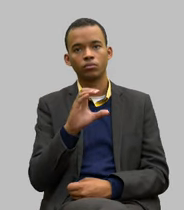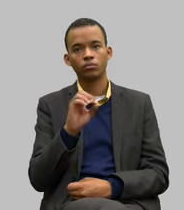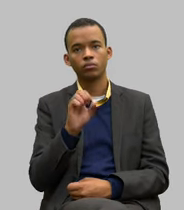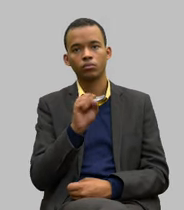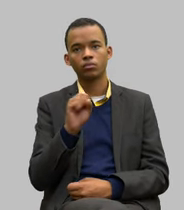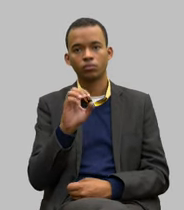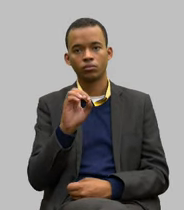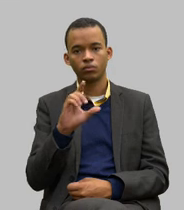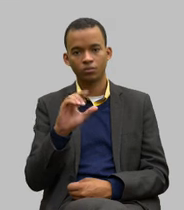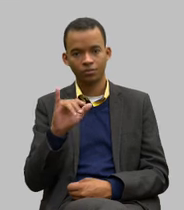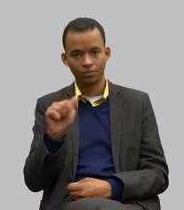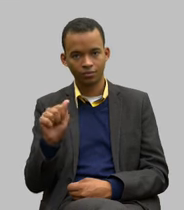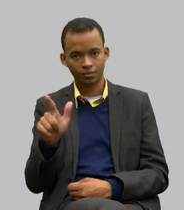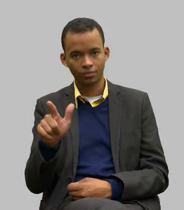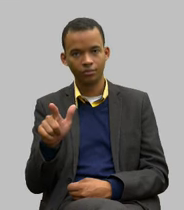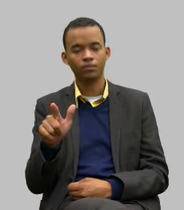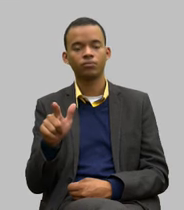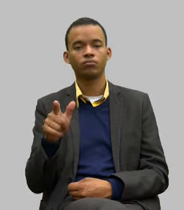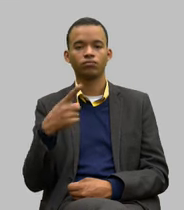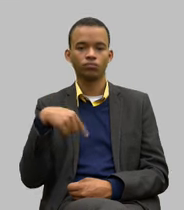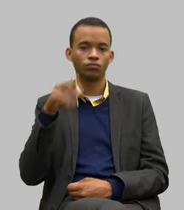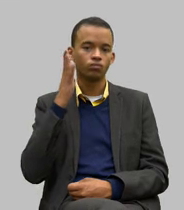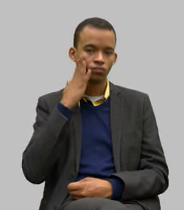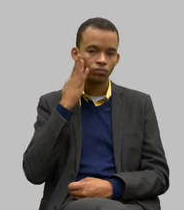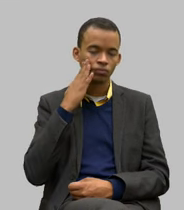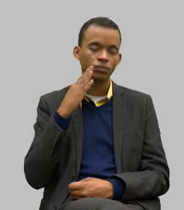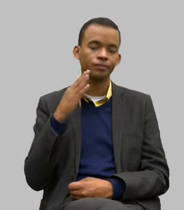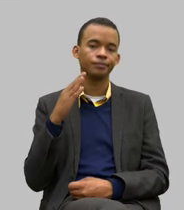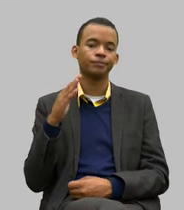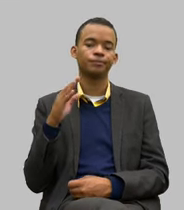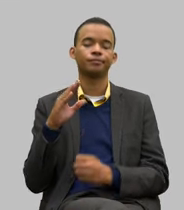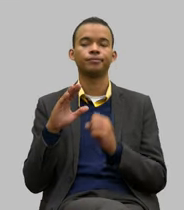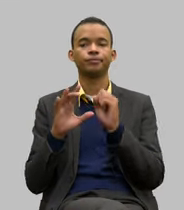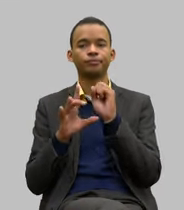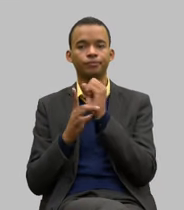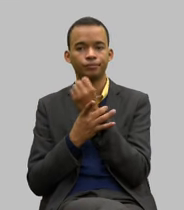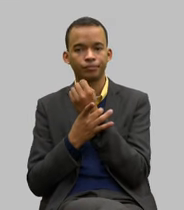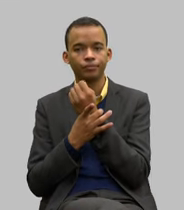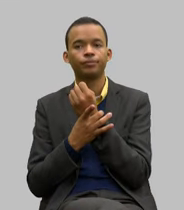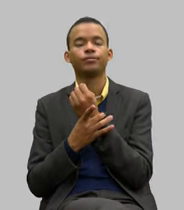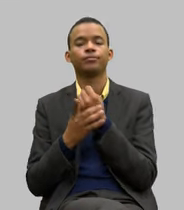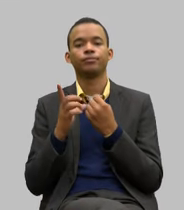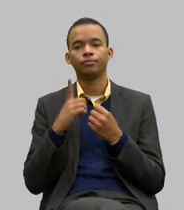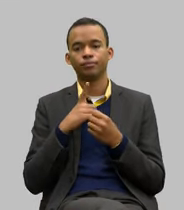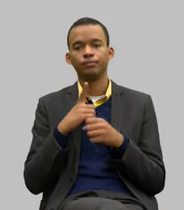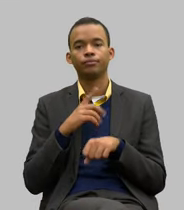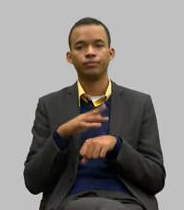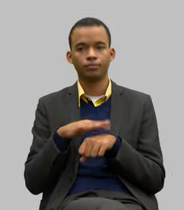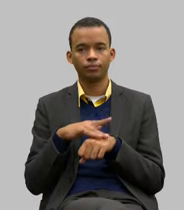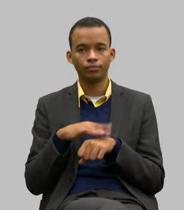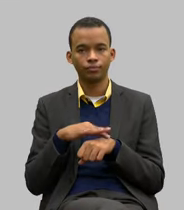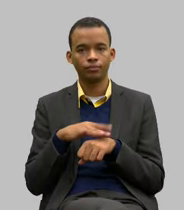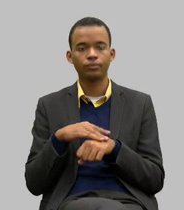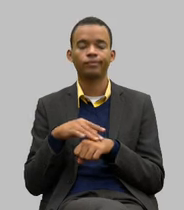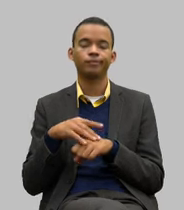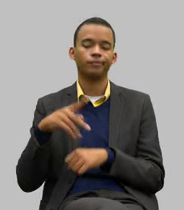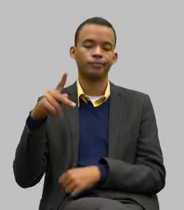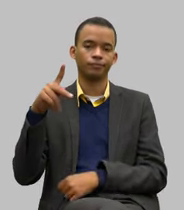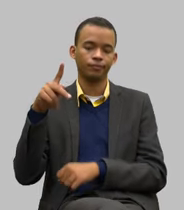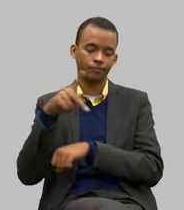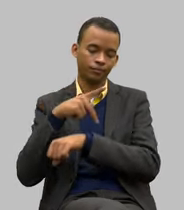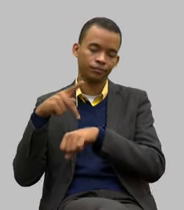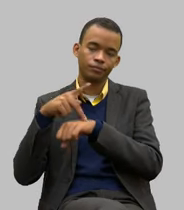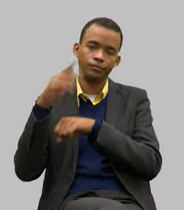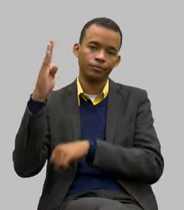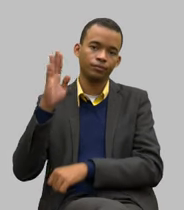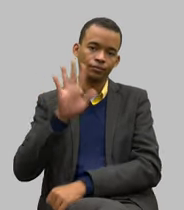né o o o país tá doente de uma forma geral mas a segurança parece que a doença dela é muito mais grave então a gente vê os